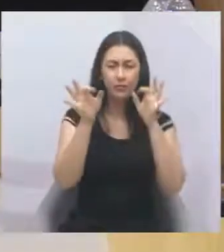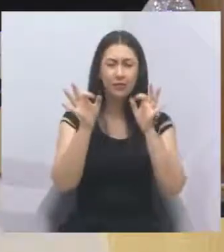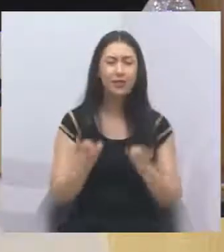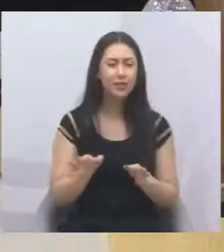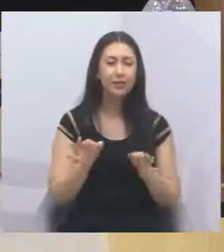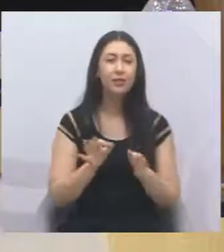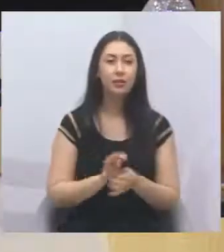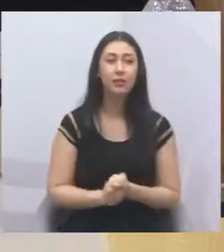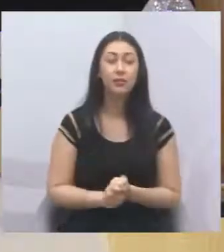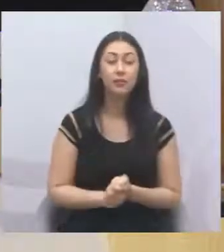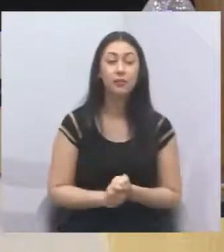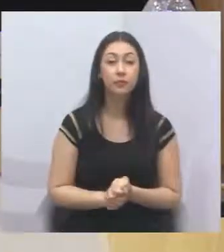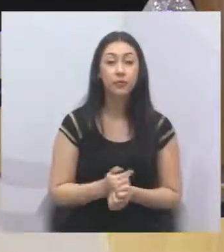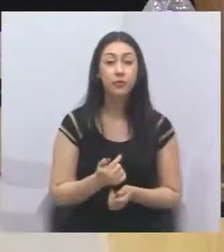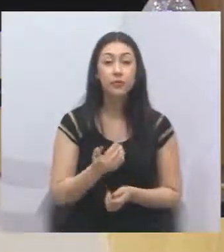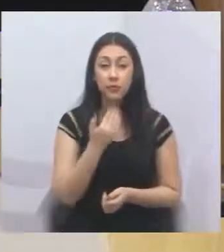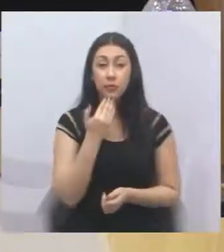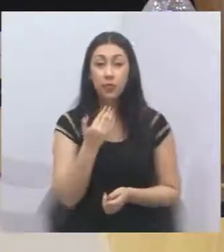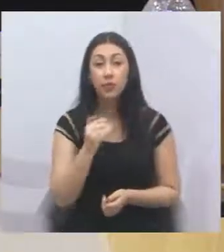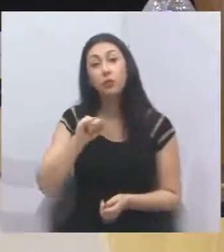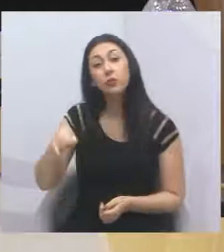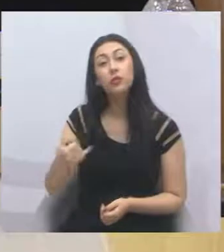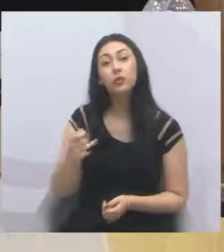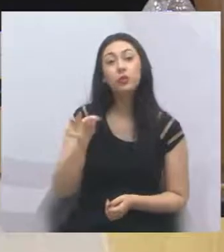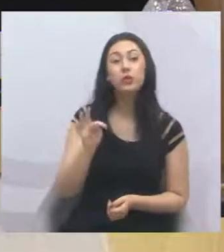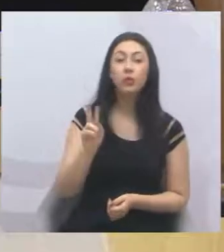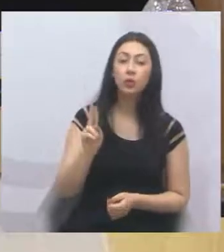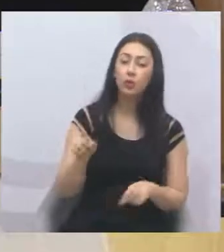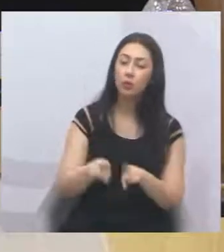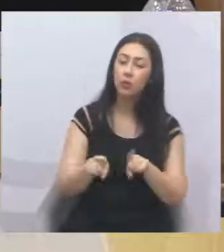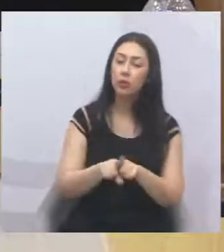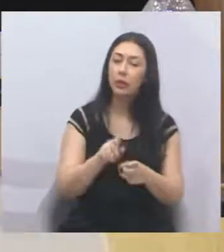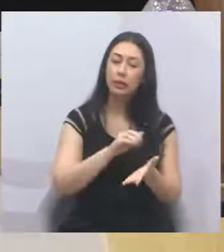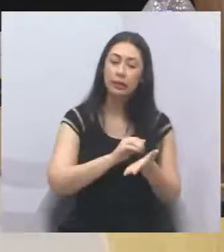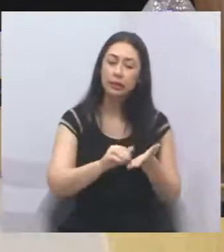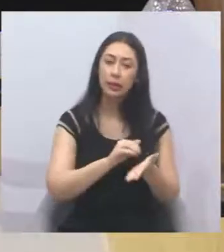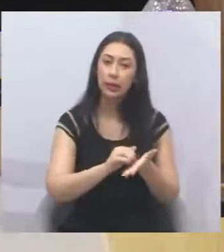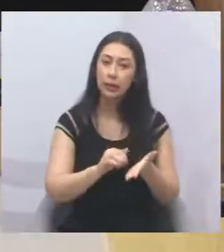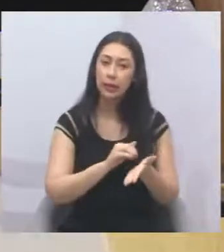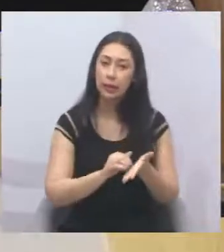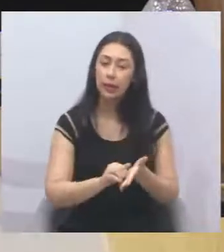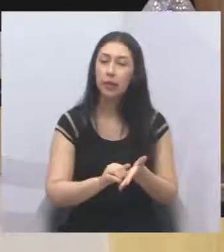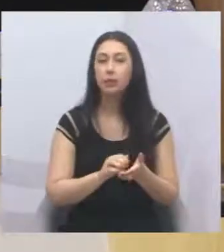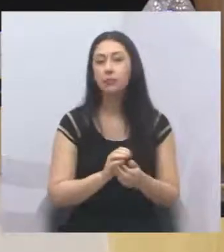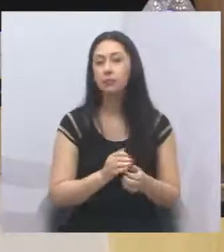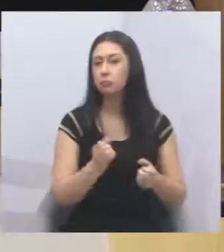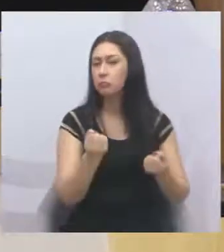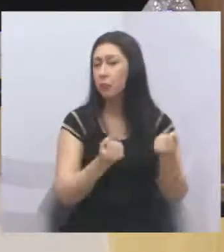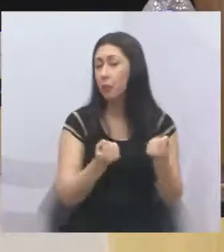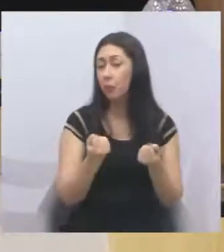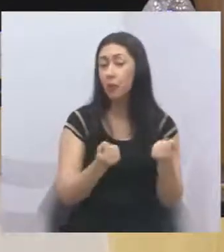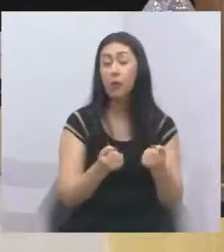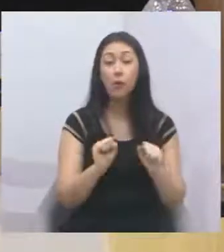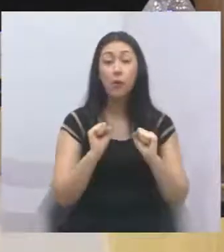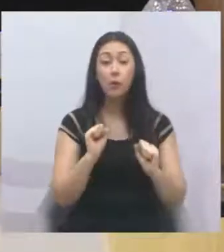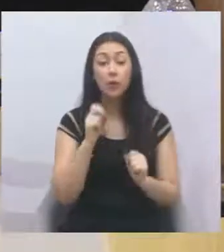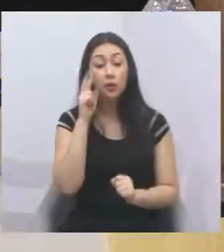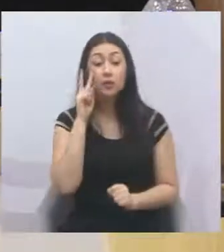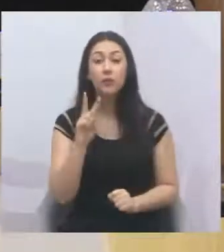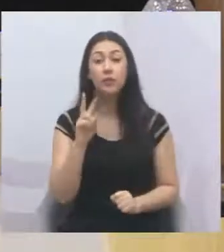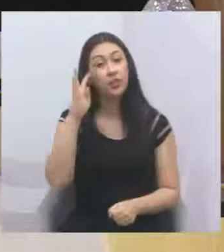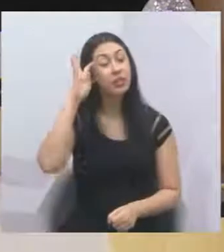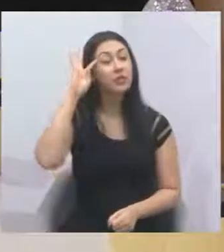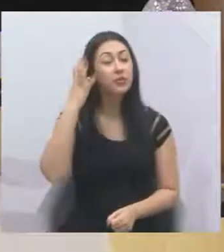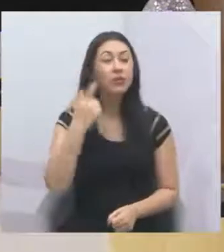certeza absoluta. Então, pedimos à JTU, a Secretaria de Transporte, né, que possa ver essa situação do Meia